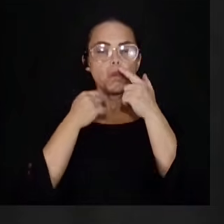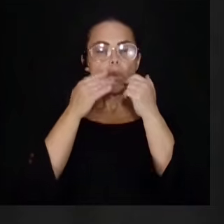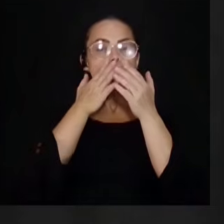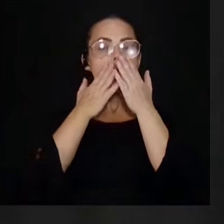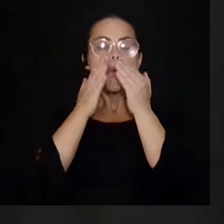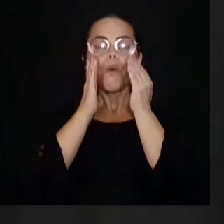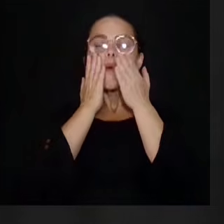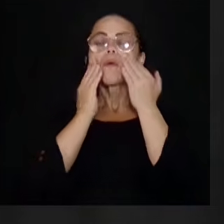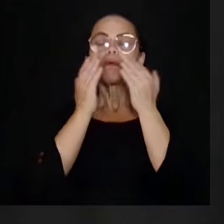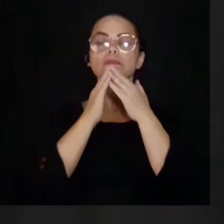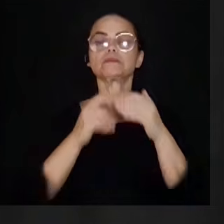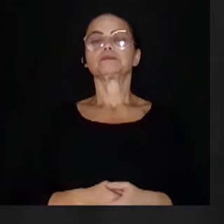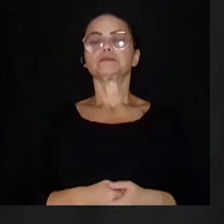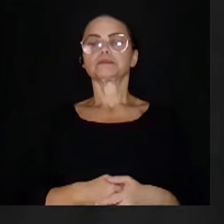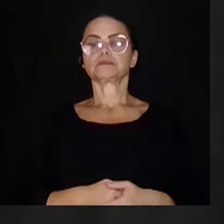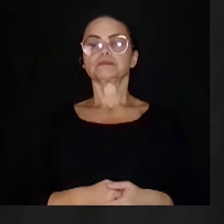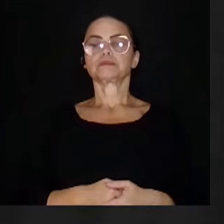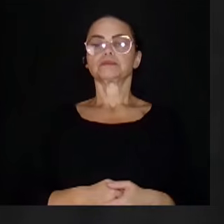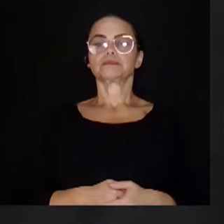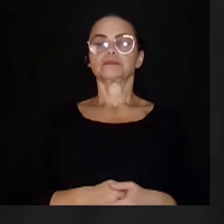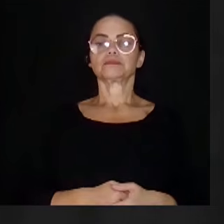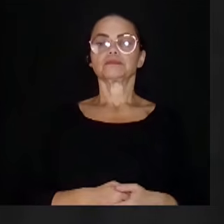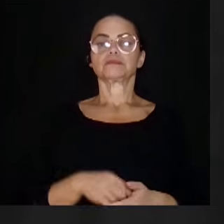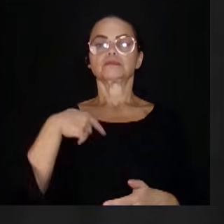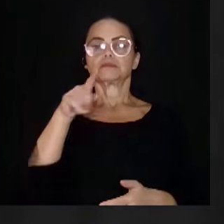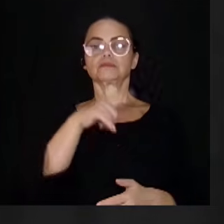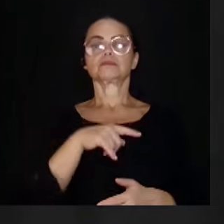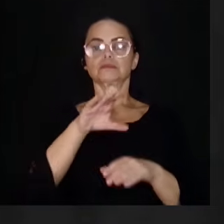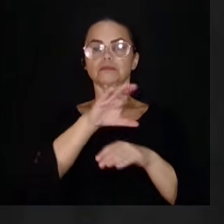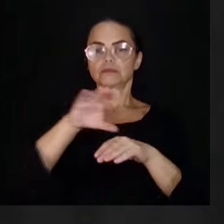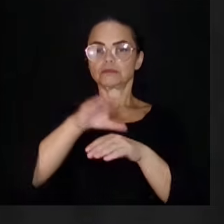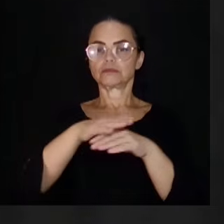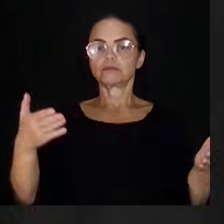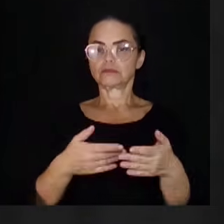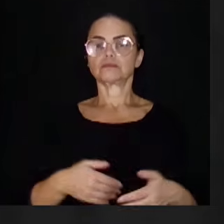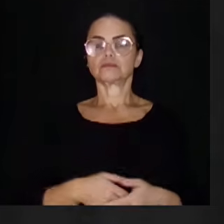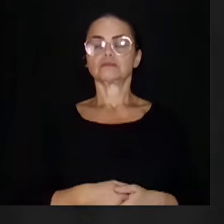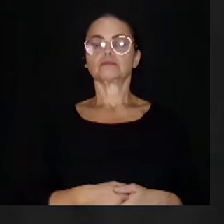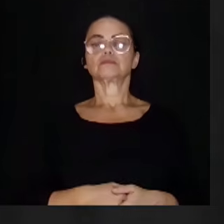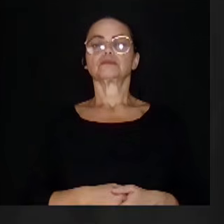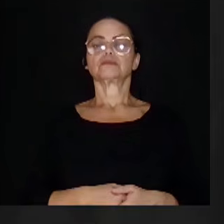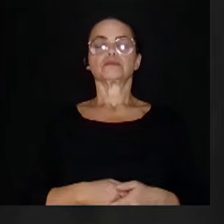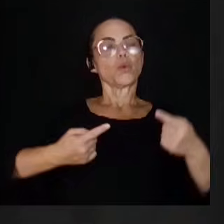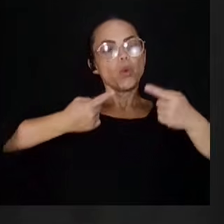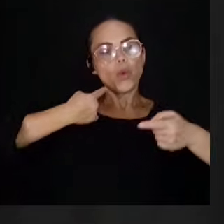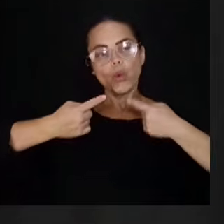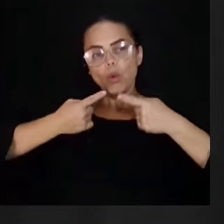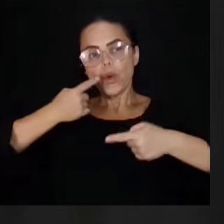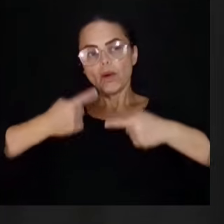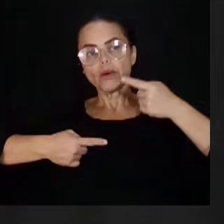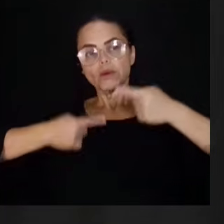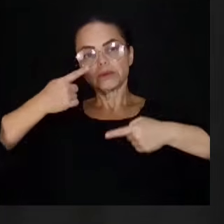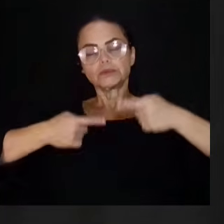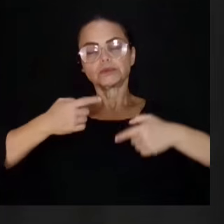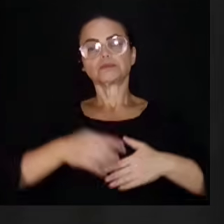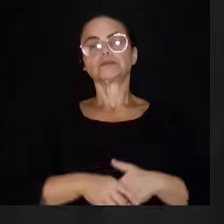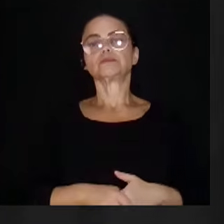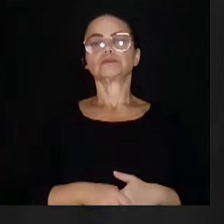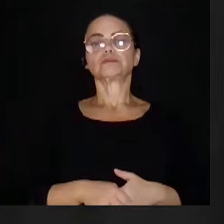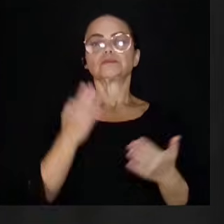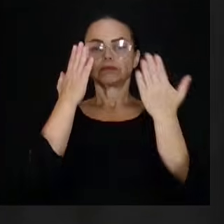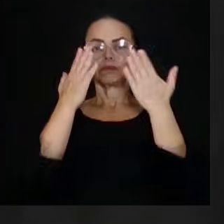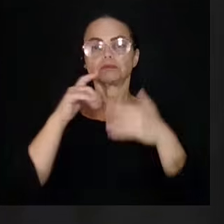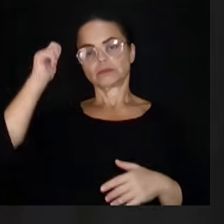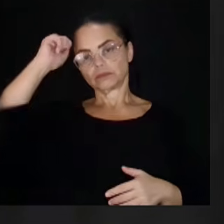fazer esse curso nesse momento, fazer essas discussões e ser uma psicóloga preta, eu acho que ela